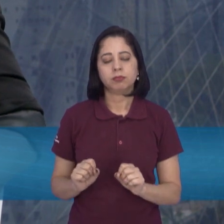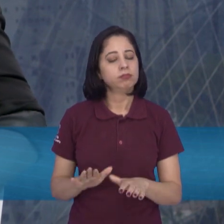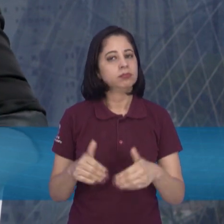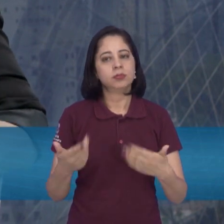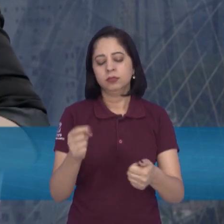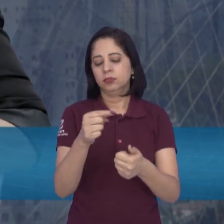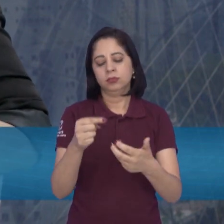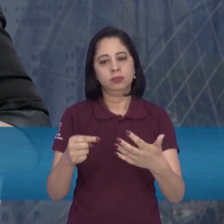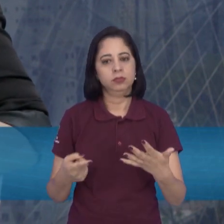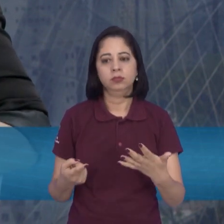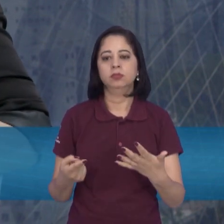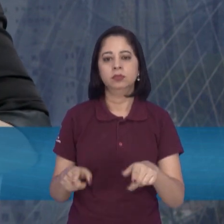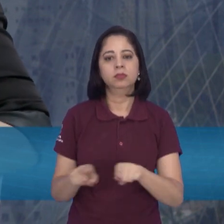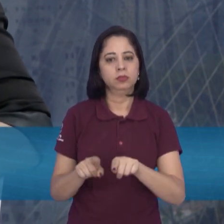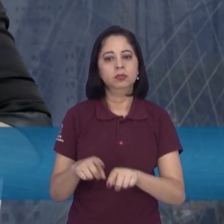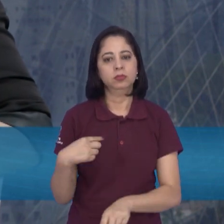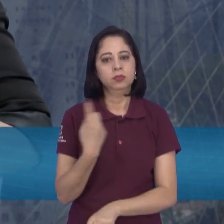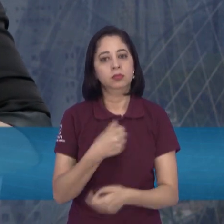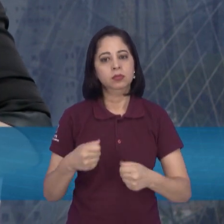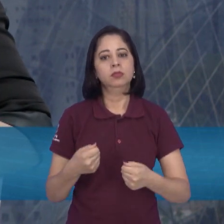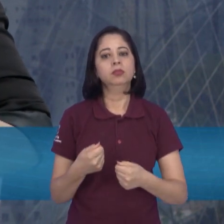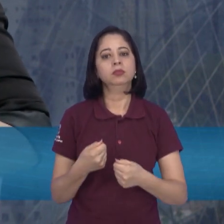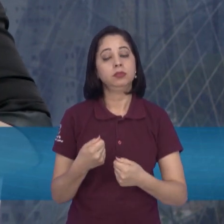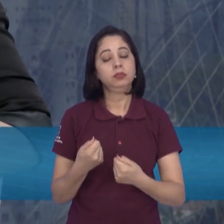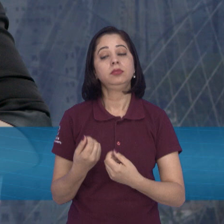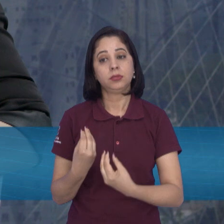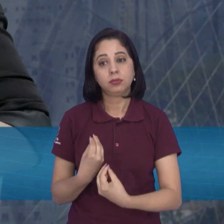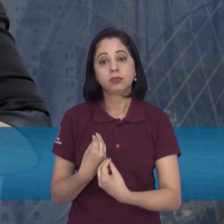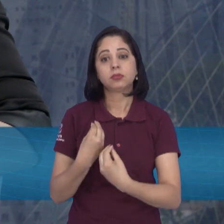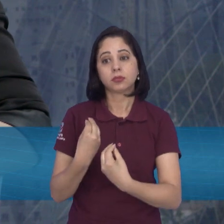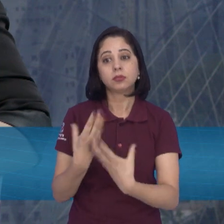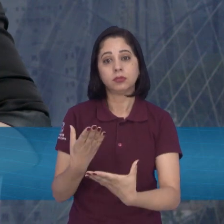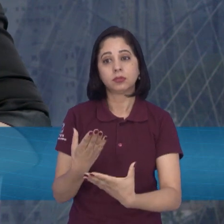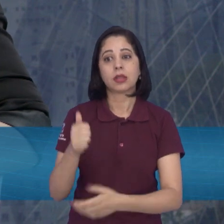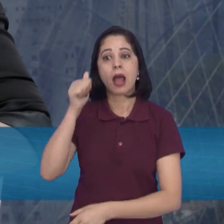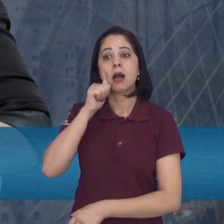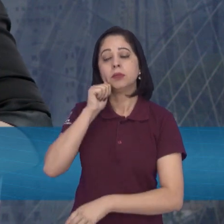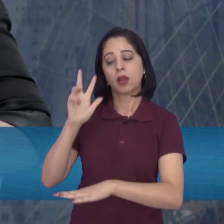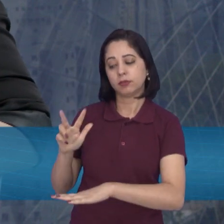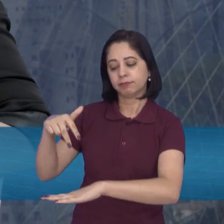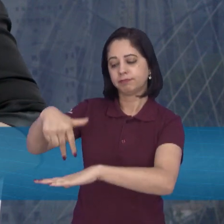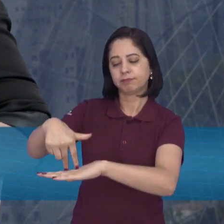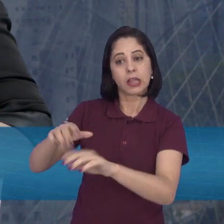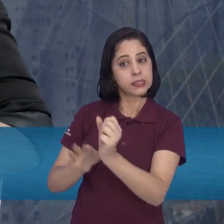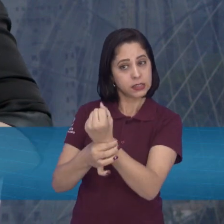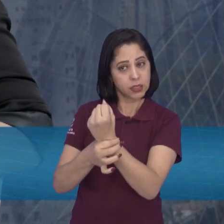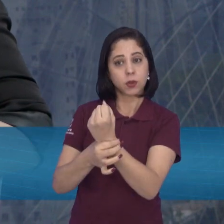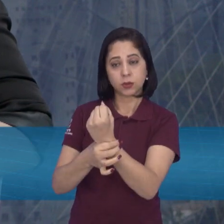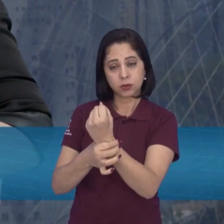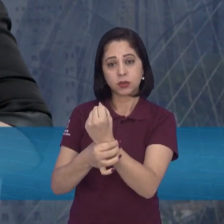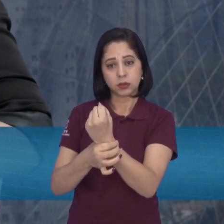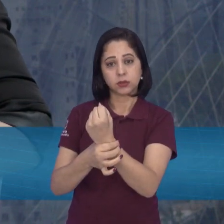Enfim, e para que a gente possa aí garantir com que essas mulheres, elas possam ocupar esses espaços com segurança,